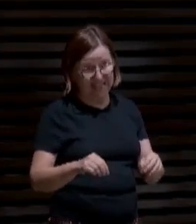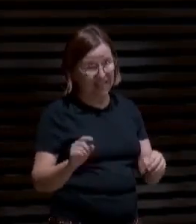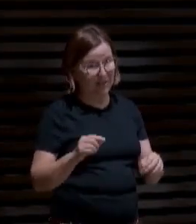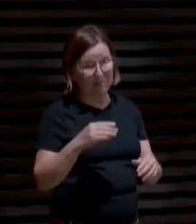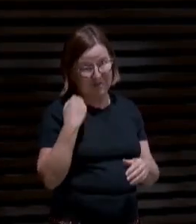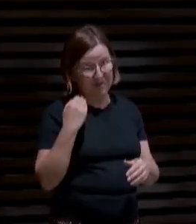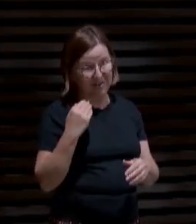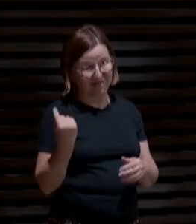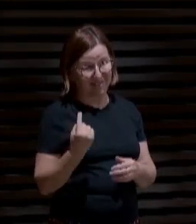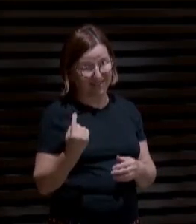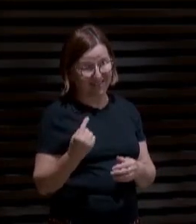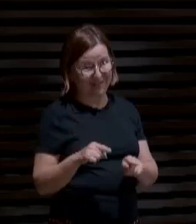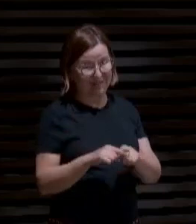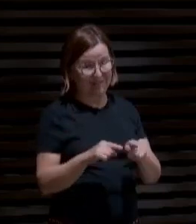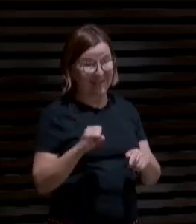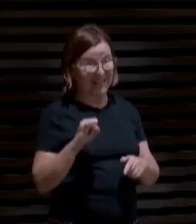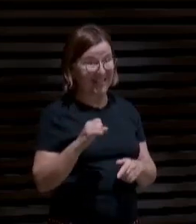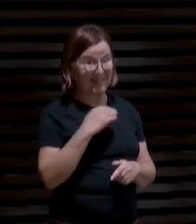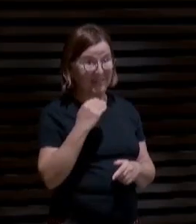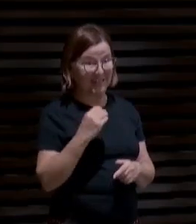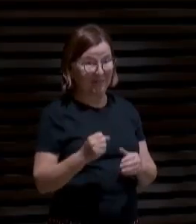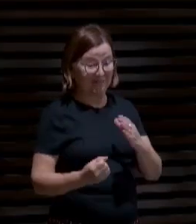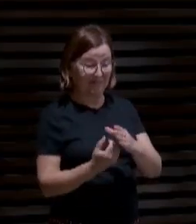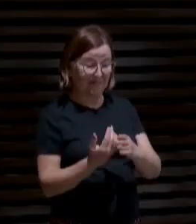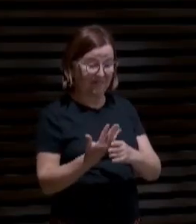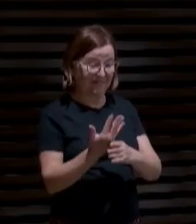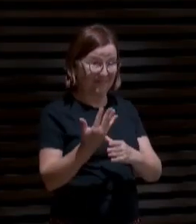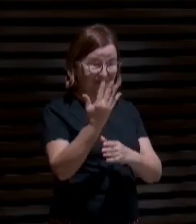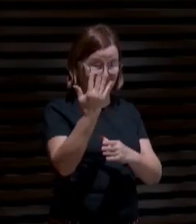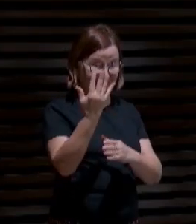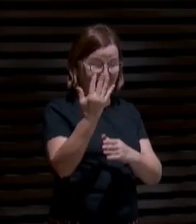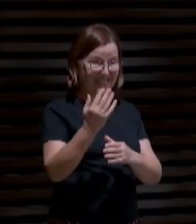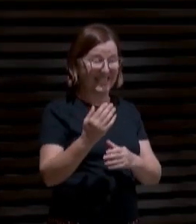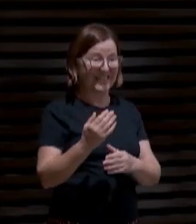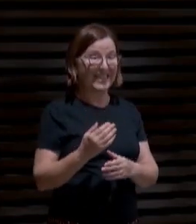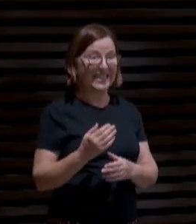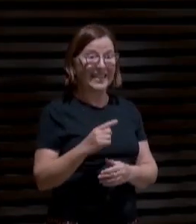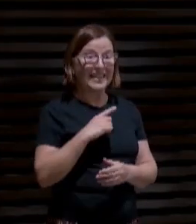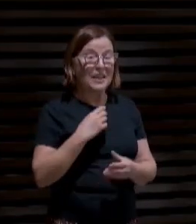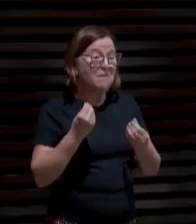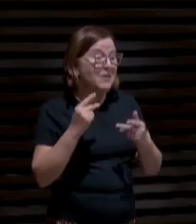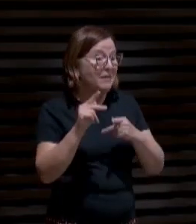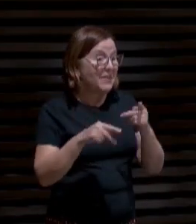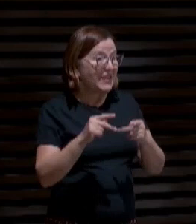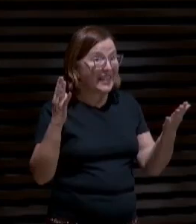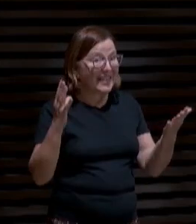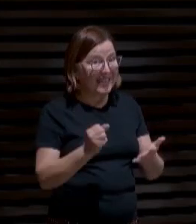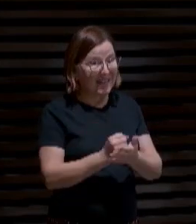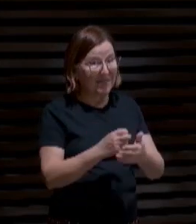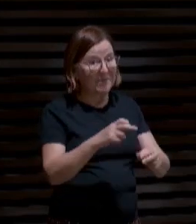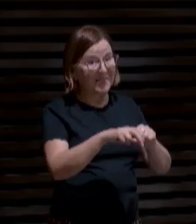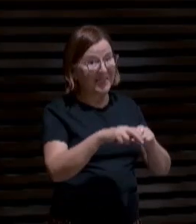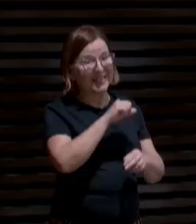ter muita gente que vai ser salva através desse sacrifício do Senhor. Jesus foi levantado na